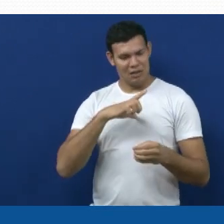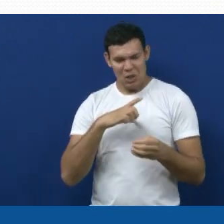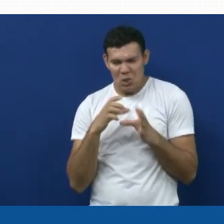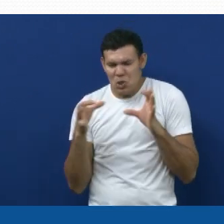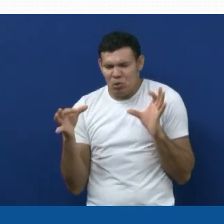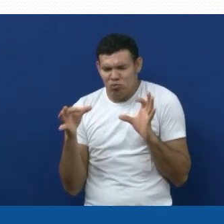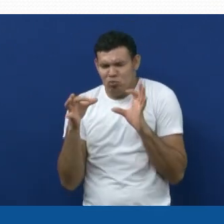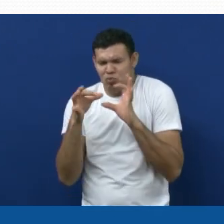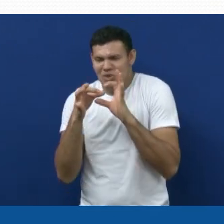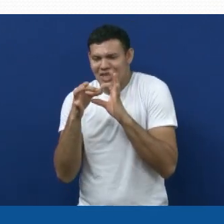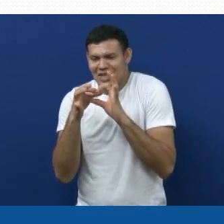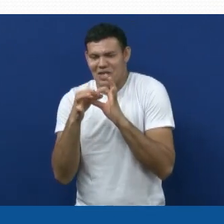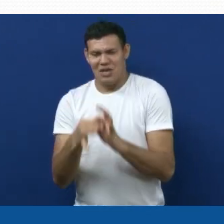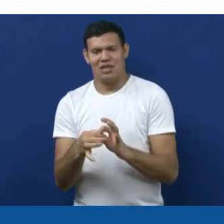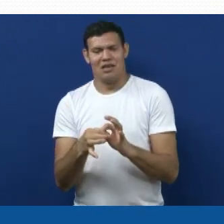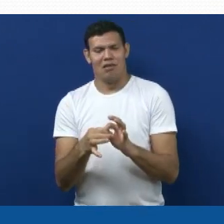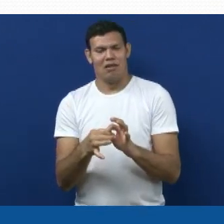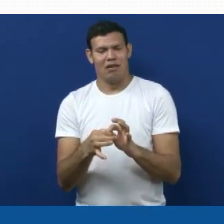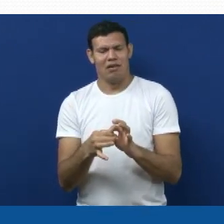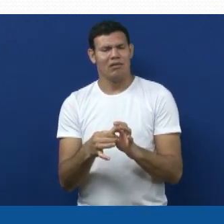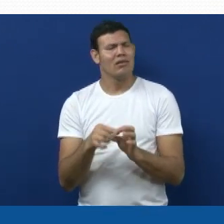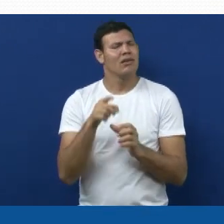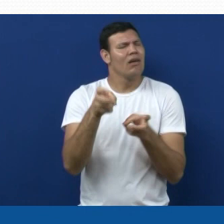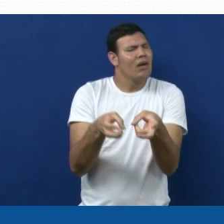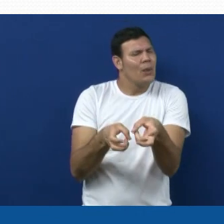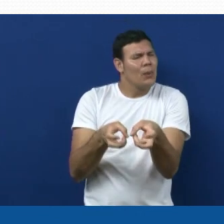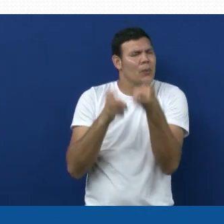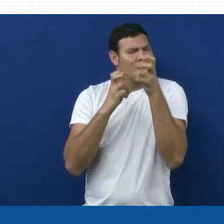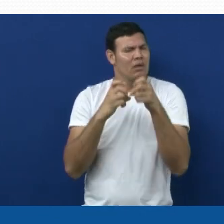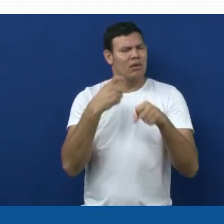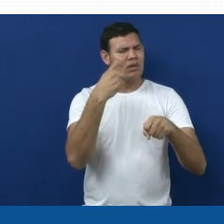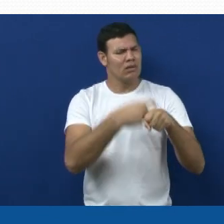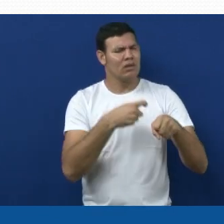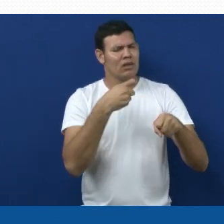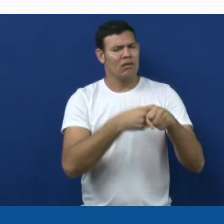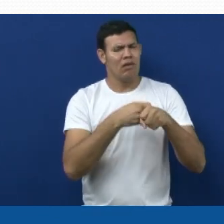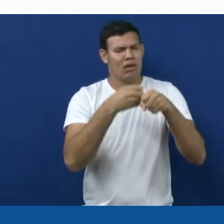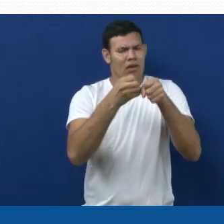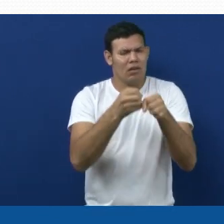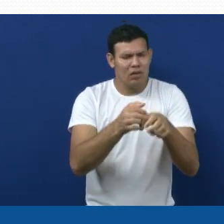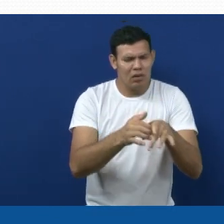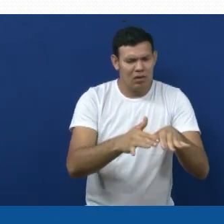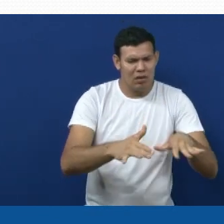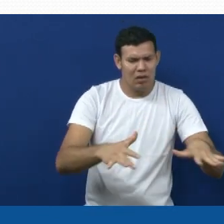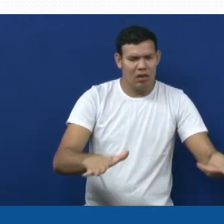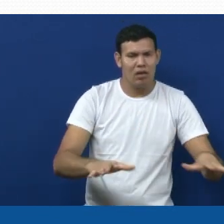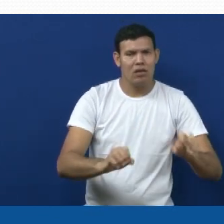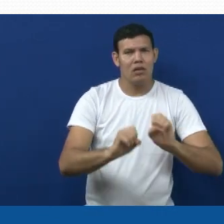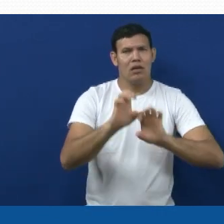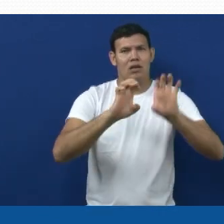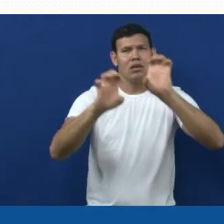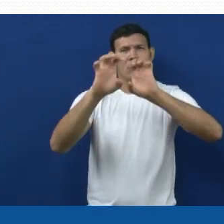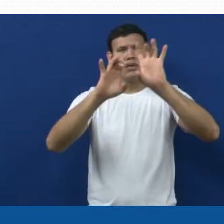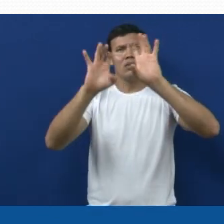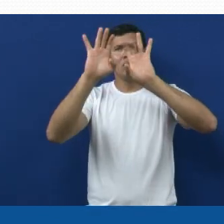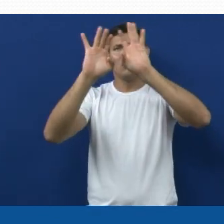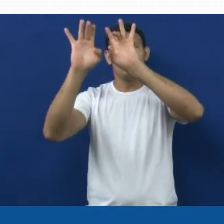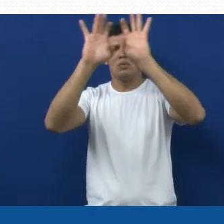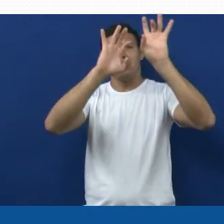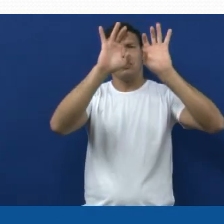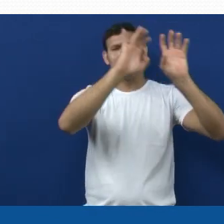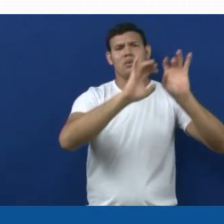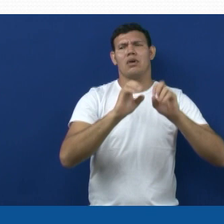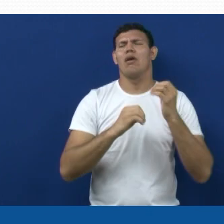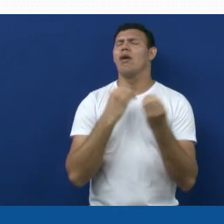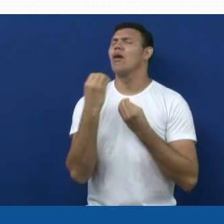estão, você acha que ela está mais para o sólido, para o líquido ou para o gasoso? Imagina as moléculas tudo reunidas e